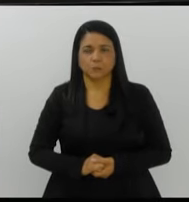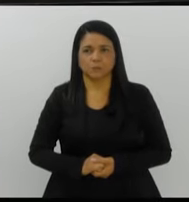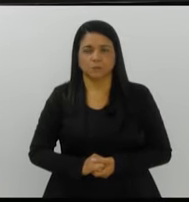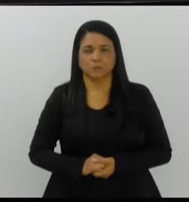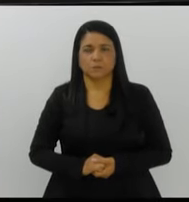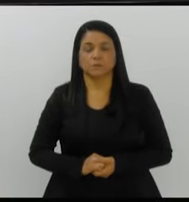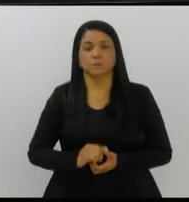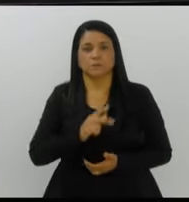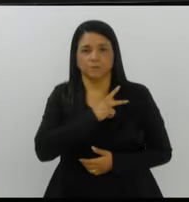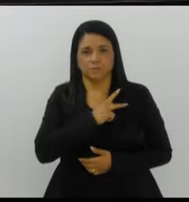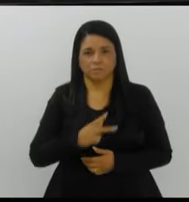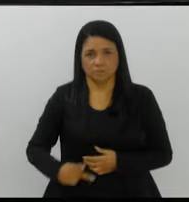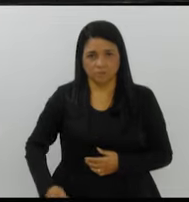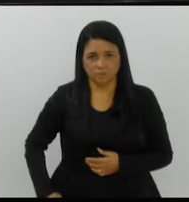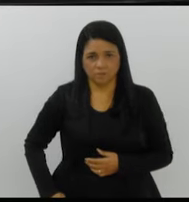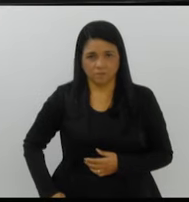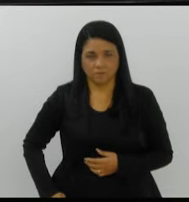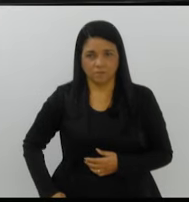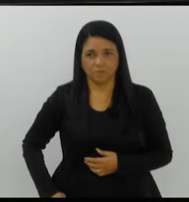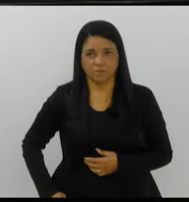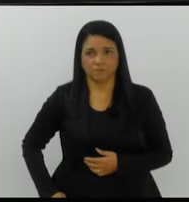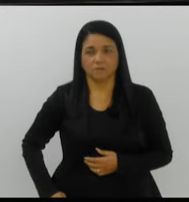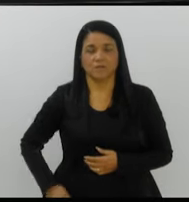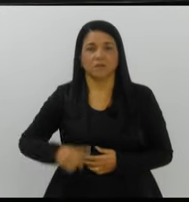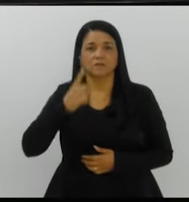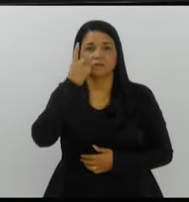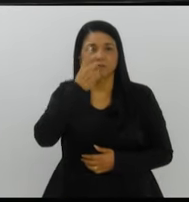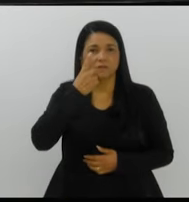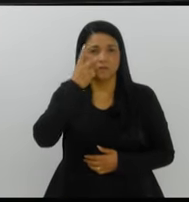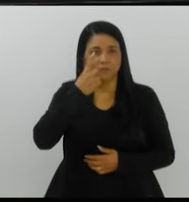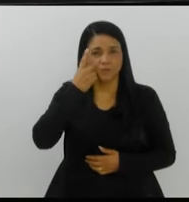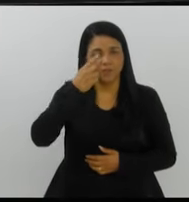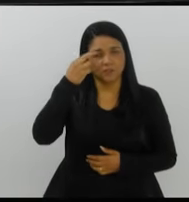Senhora Presidente, deputada Tia Ju,